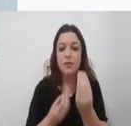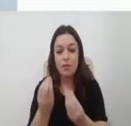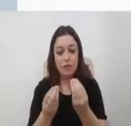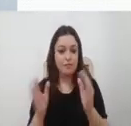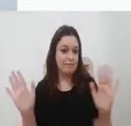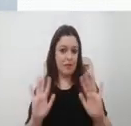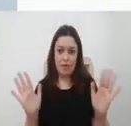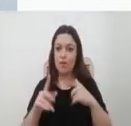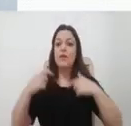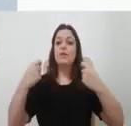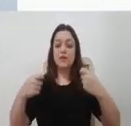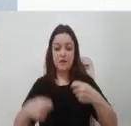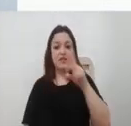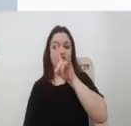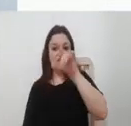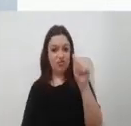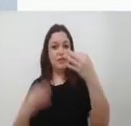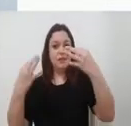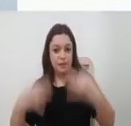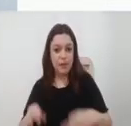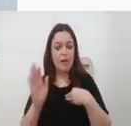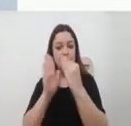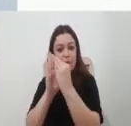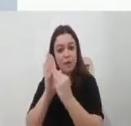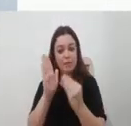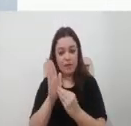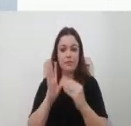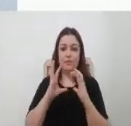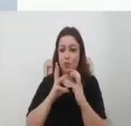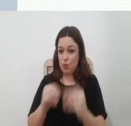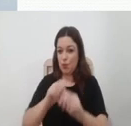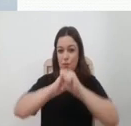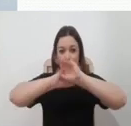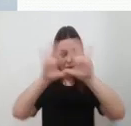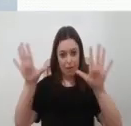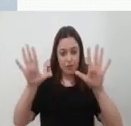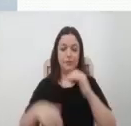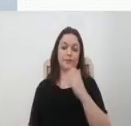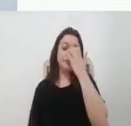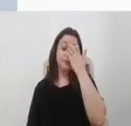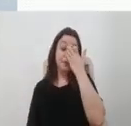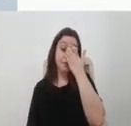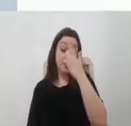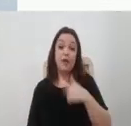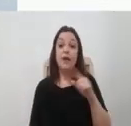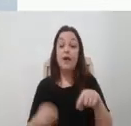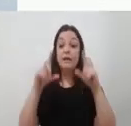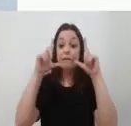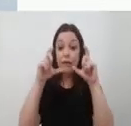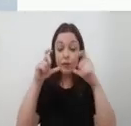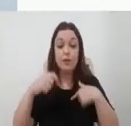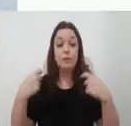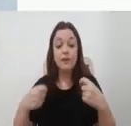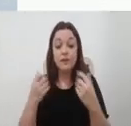fotos foram tiradas assim que o animal chegou e, enfim, estava naquela consulta.